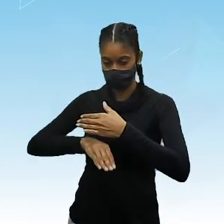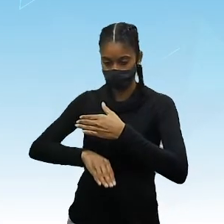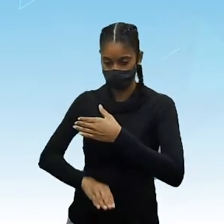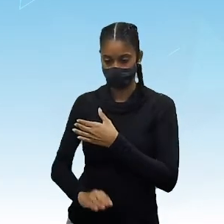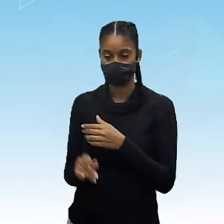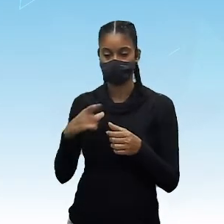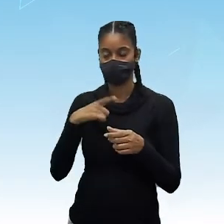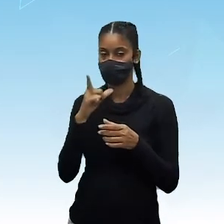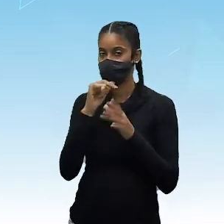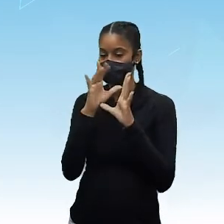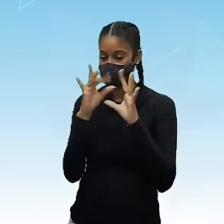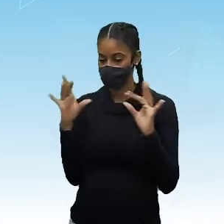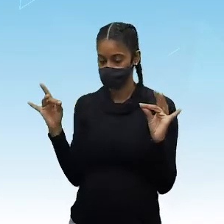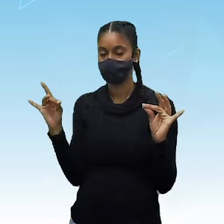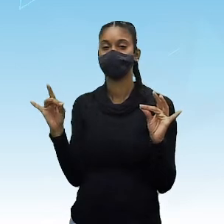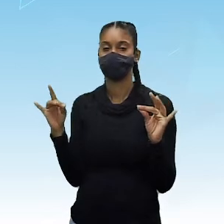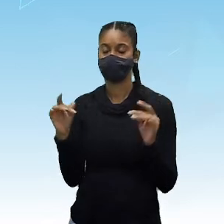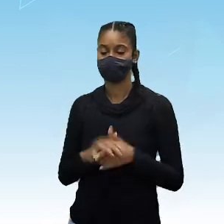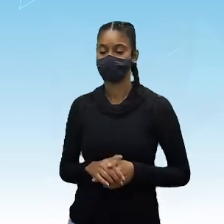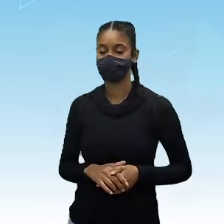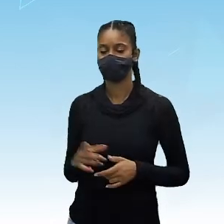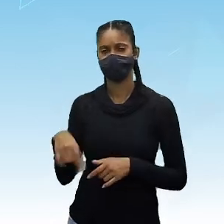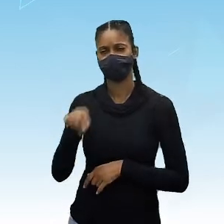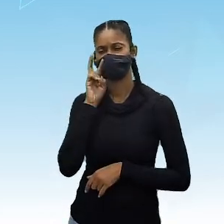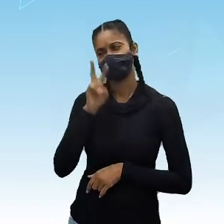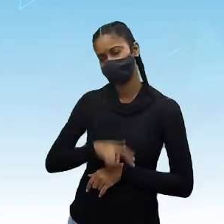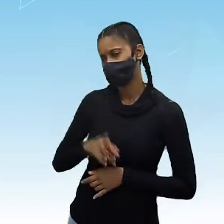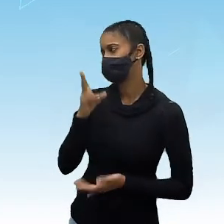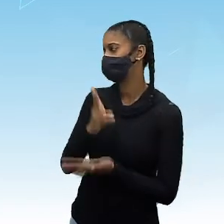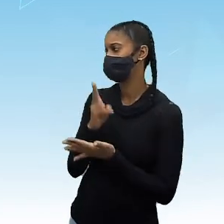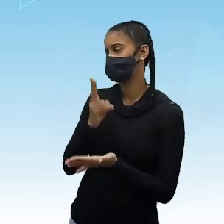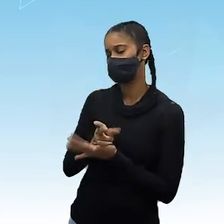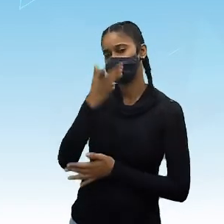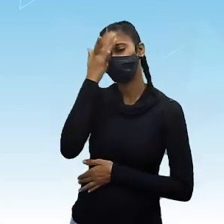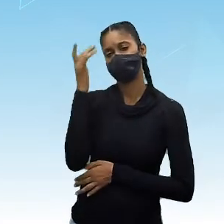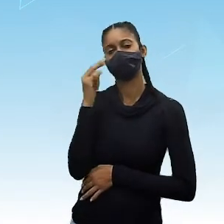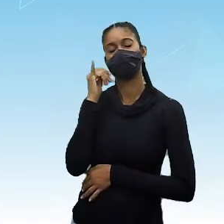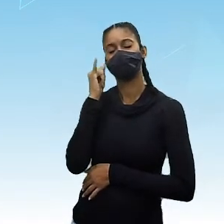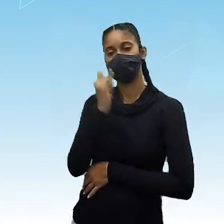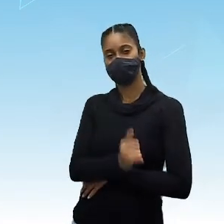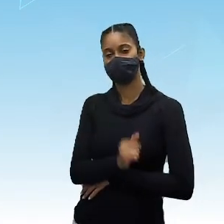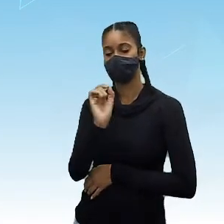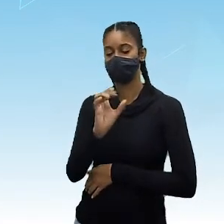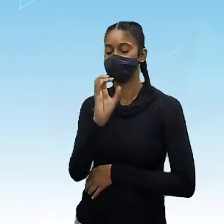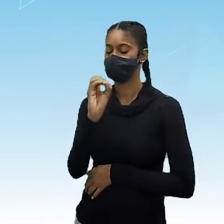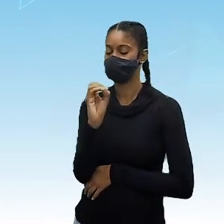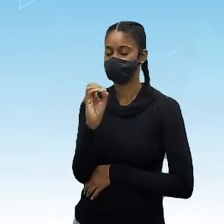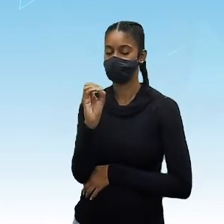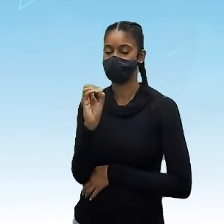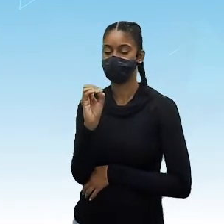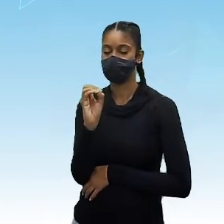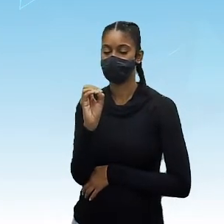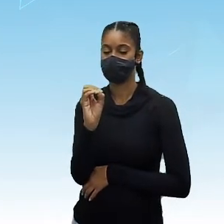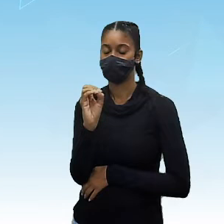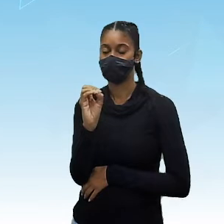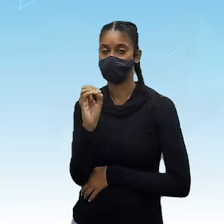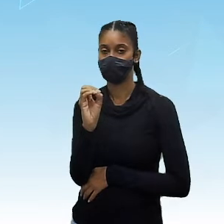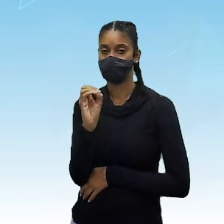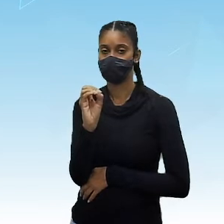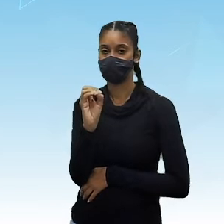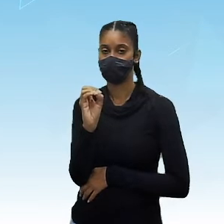na forma líquida. Veja, você cansou de ouvir, eu imagino, que a 0 graus Celsius a água